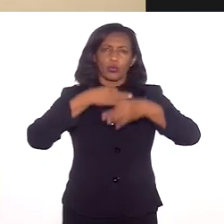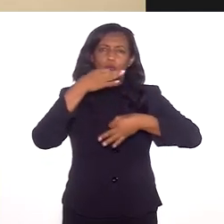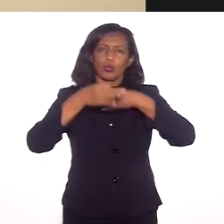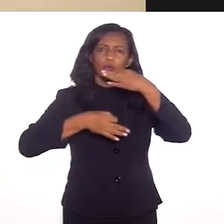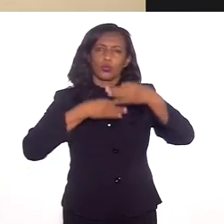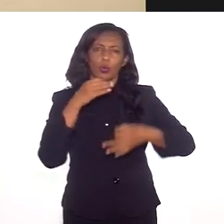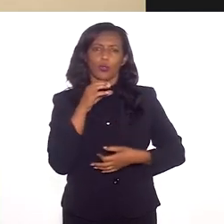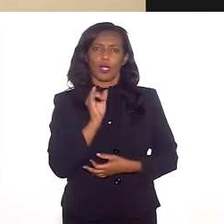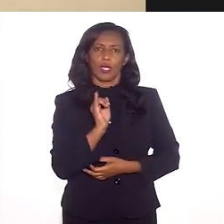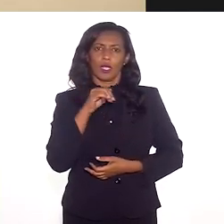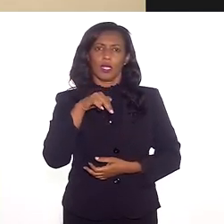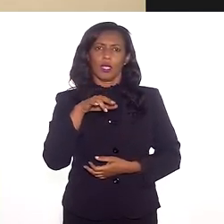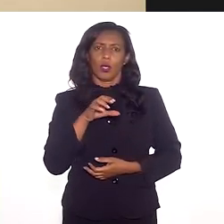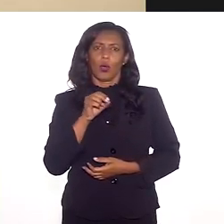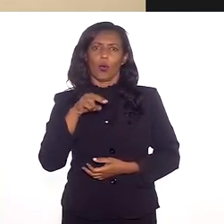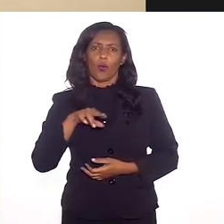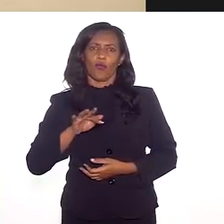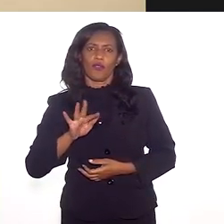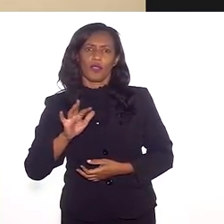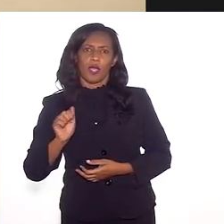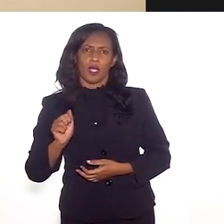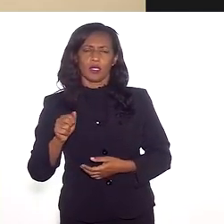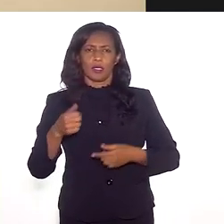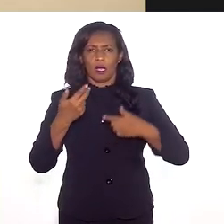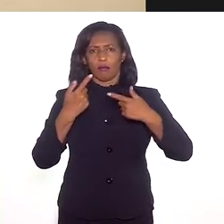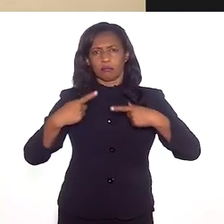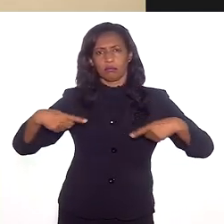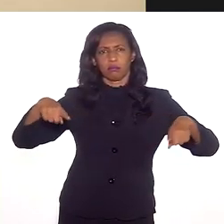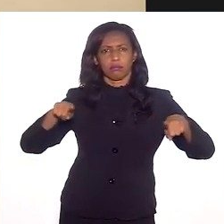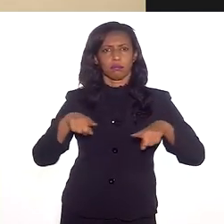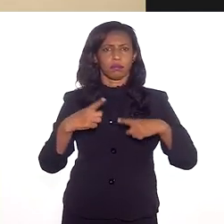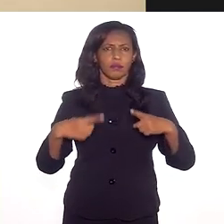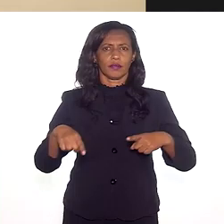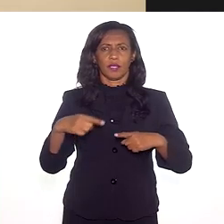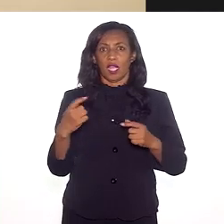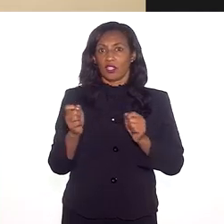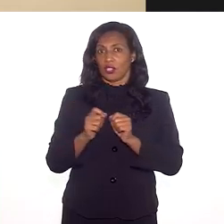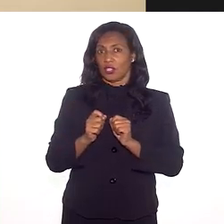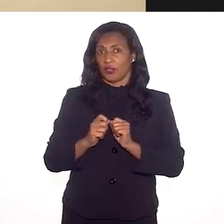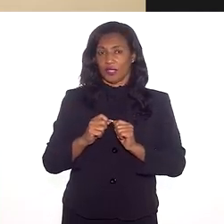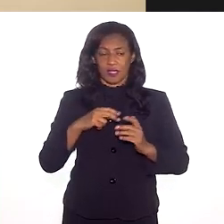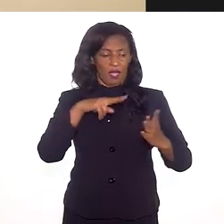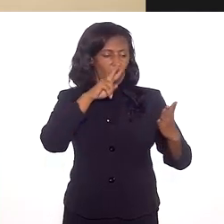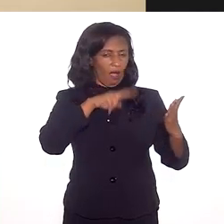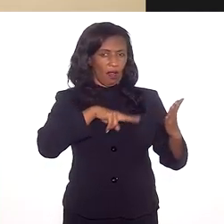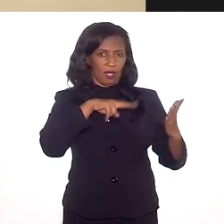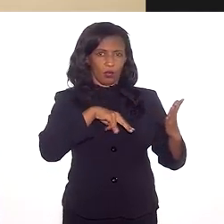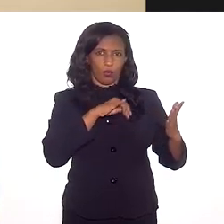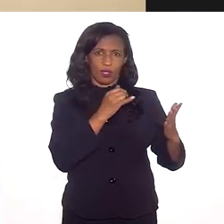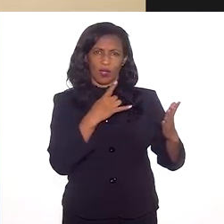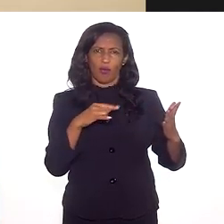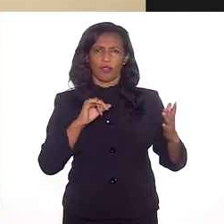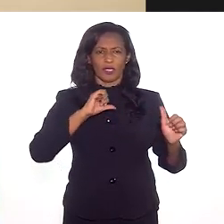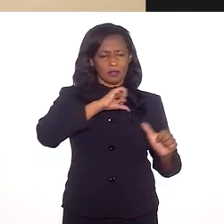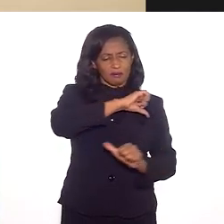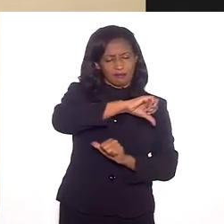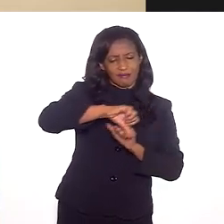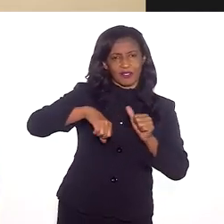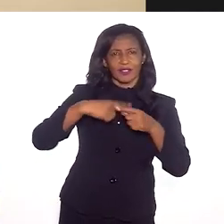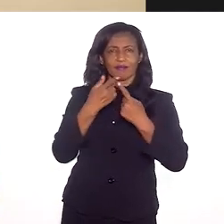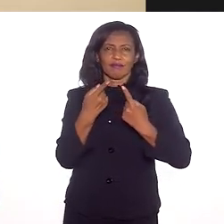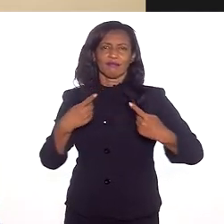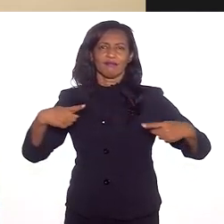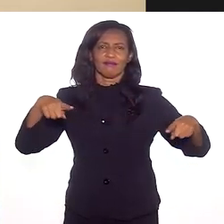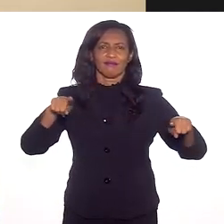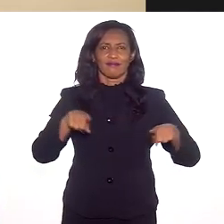né, com um espetáculo, enfim, que a gente fazia a leitura da Inconfidência Mineira através da música